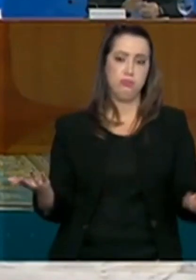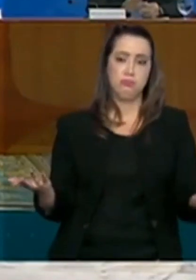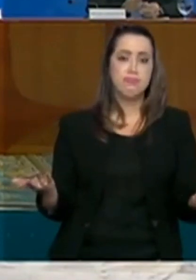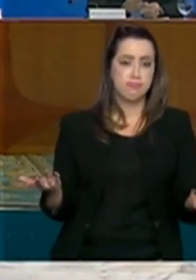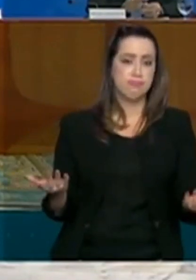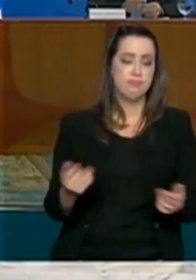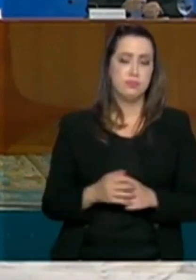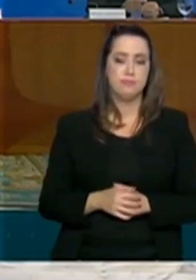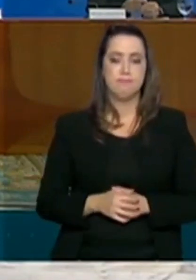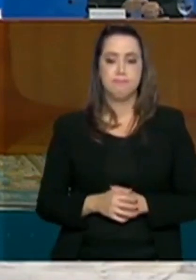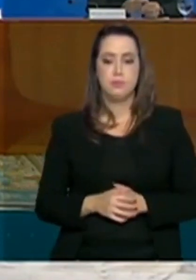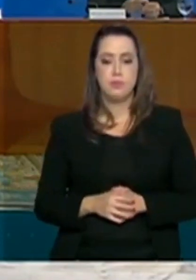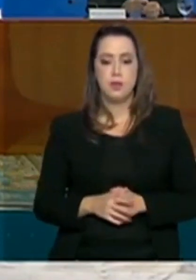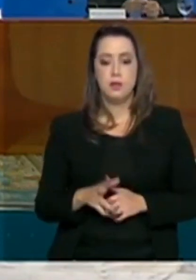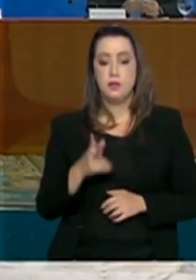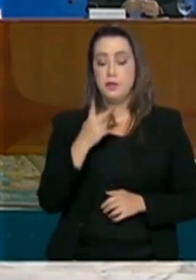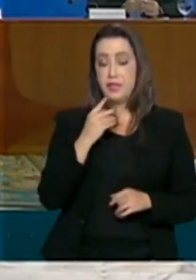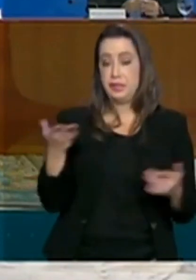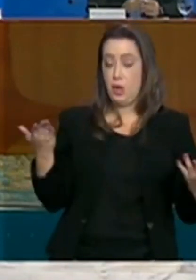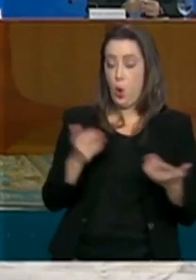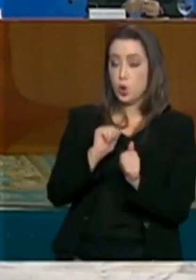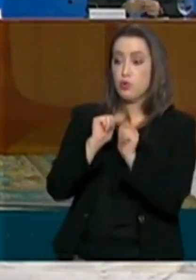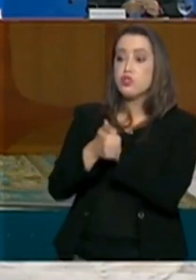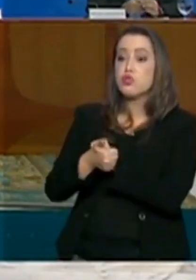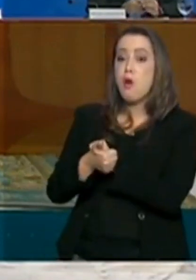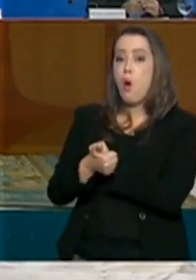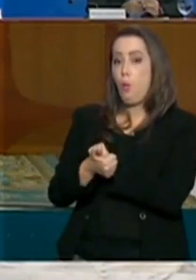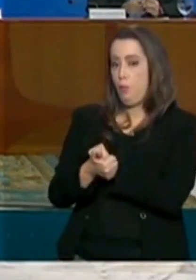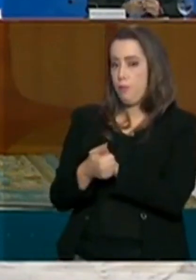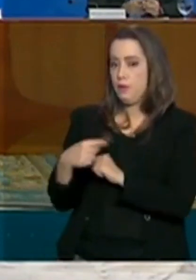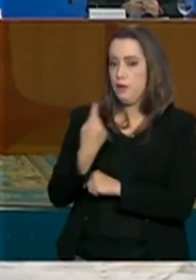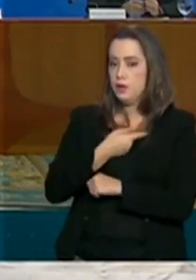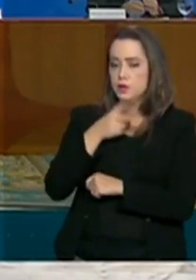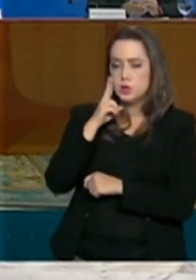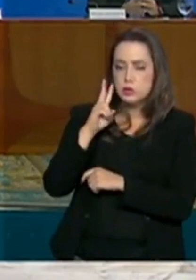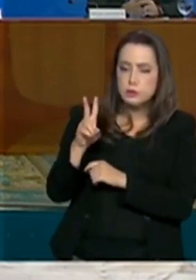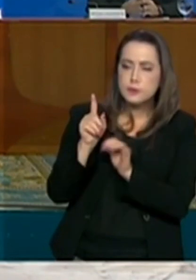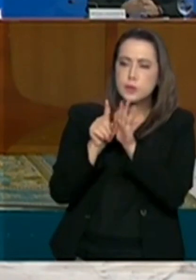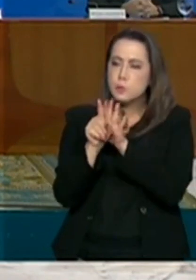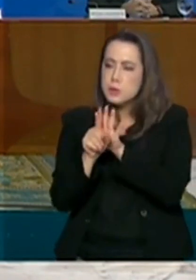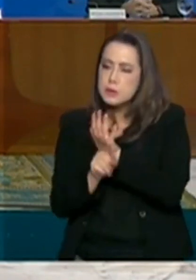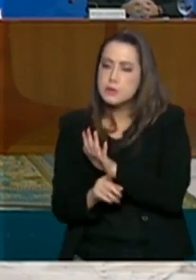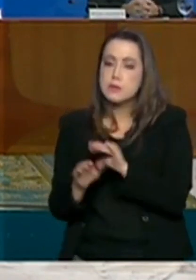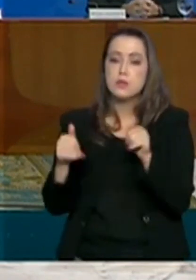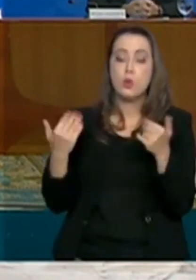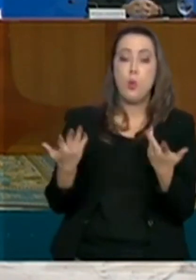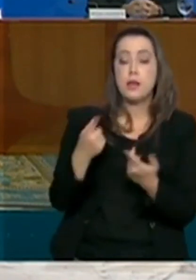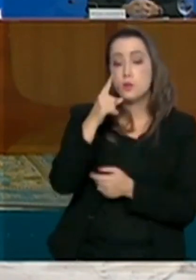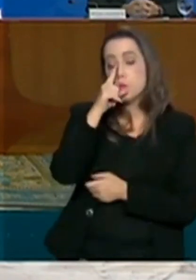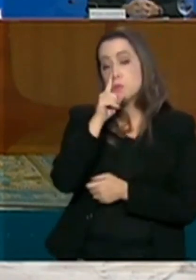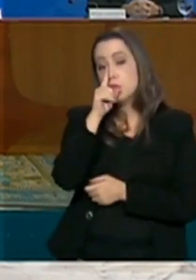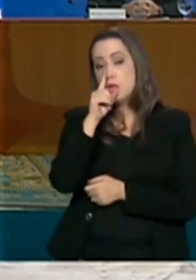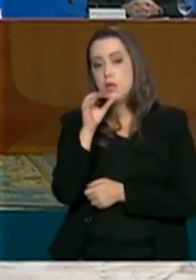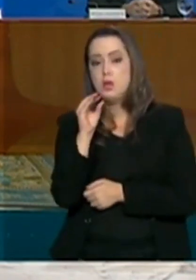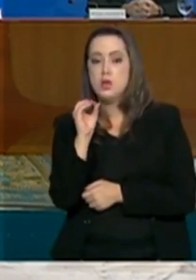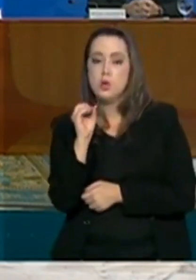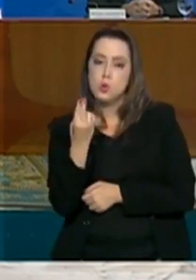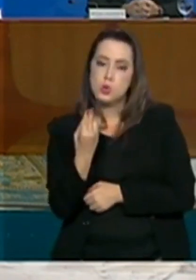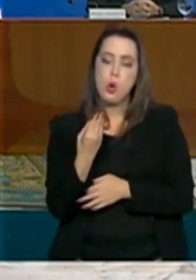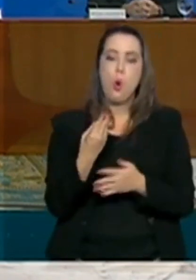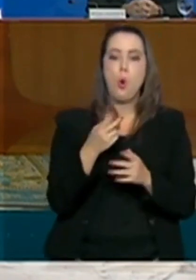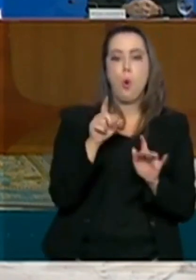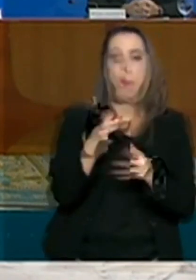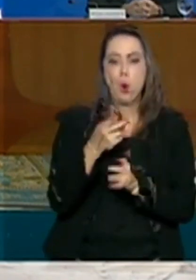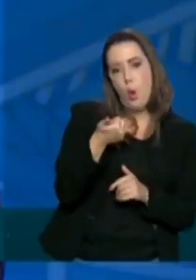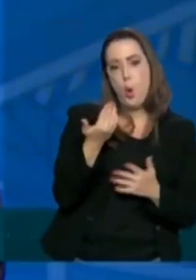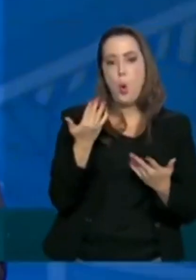Em relação ao futebol, a gente está levantando os dados para definir quais os riscos e benefícios de uma política